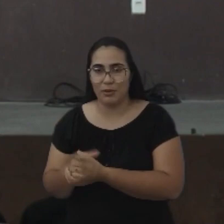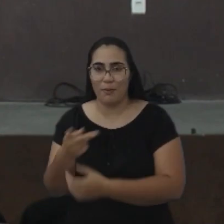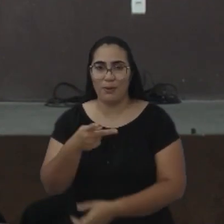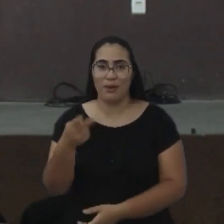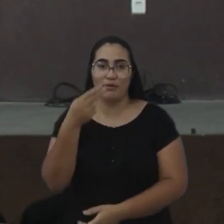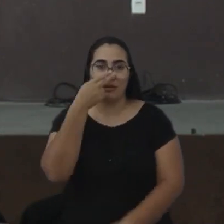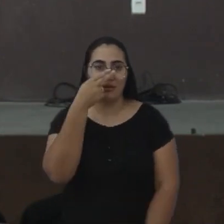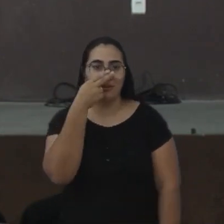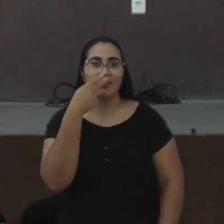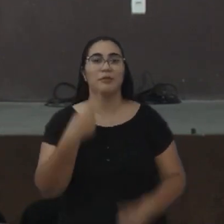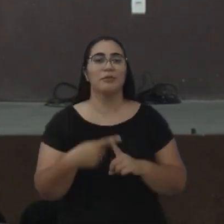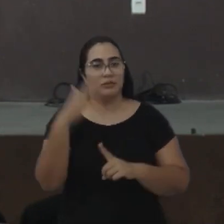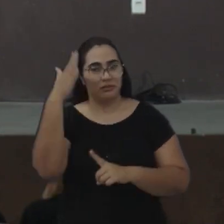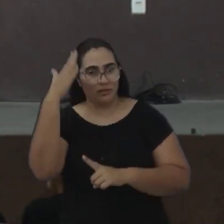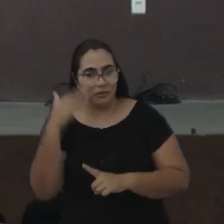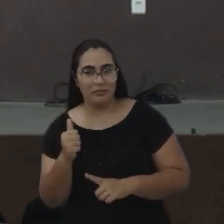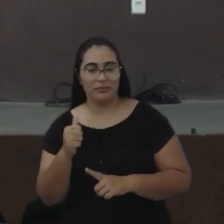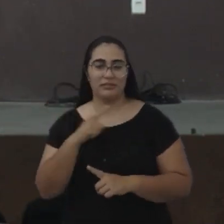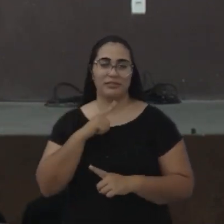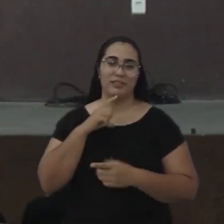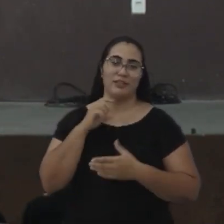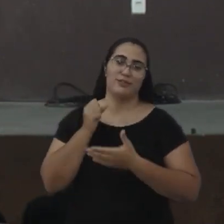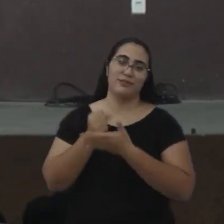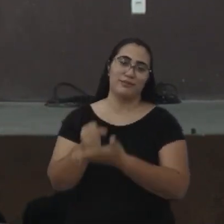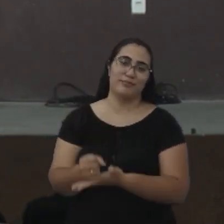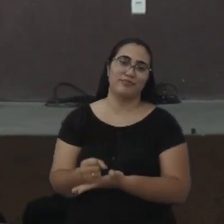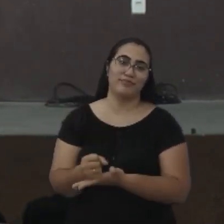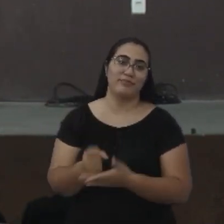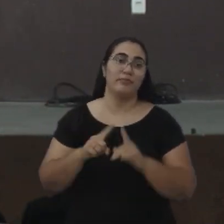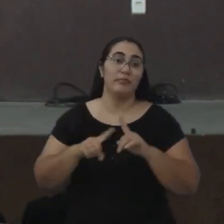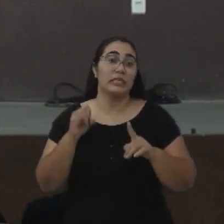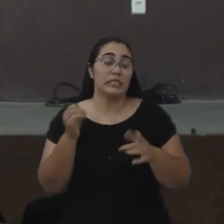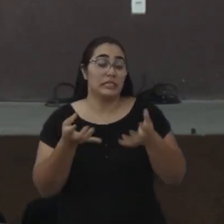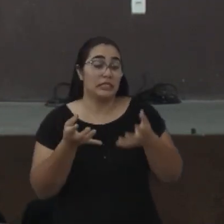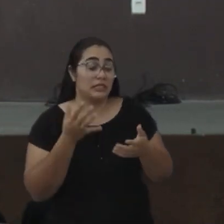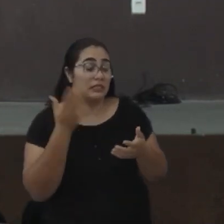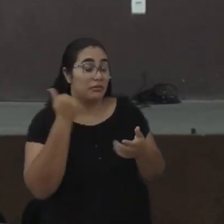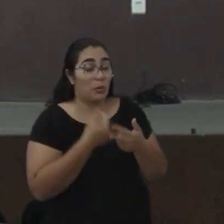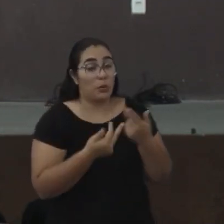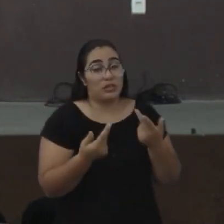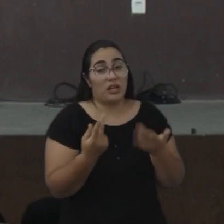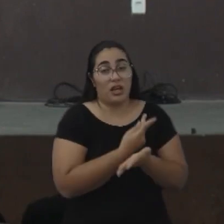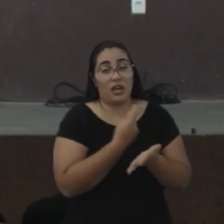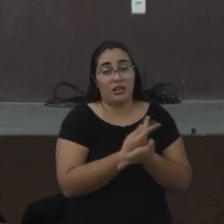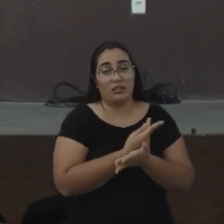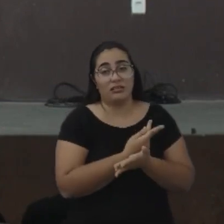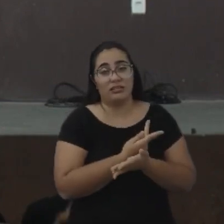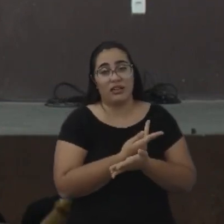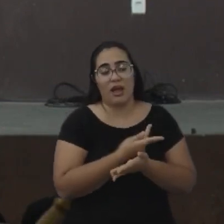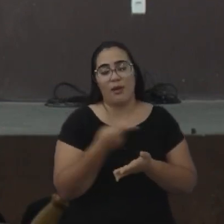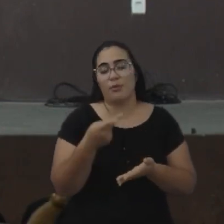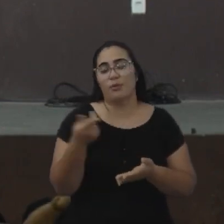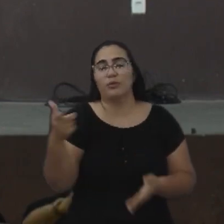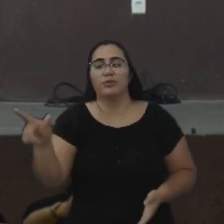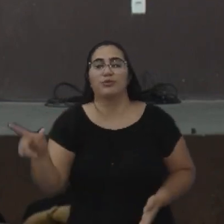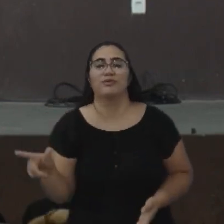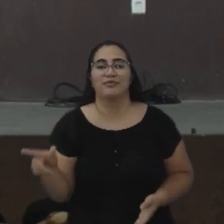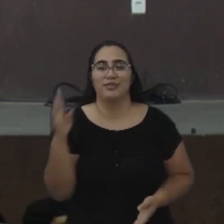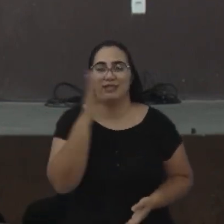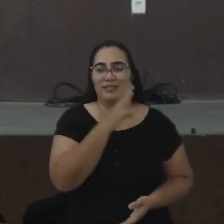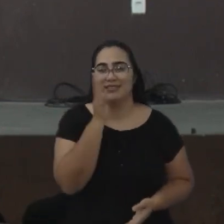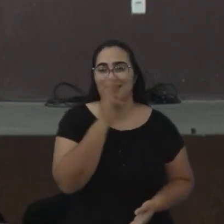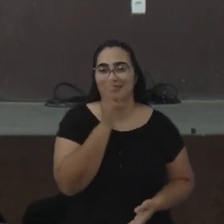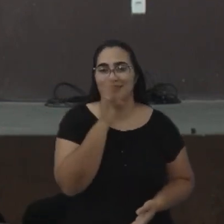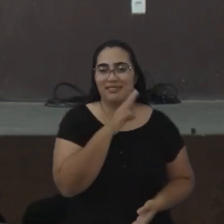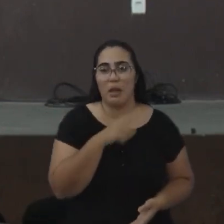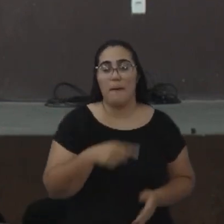porque sabia que ia ter uma palavra que ia ajudar ele. Agora, se ele quisesse saber de desmantelho, ele ia atrás do cara. Aí o cara ia dizer, vamos, larga essa aí, arruma outra. Era o primeiro